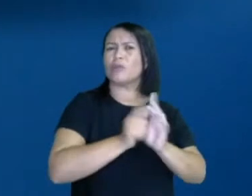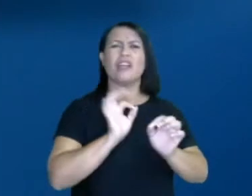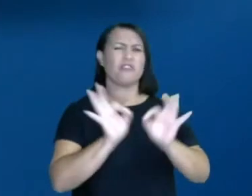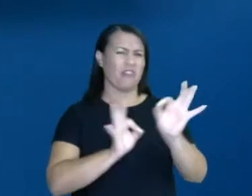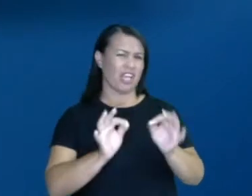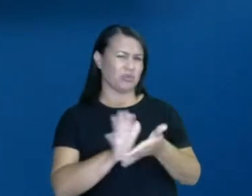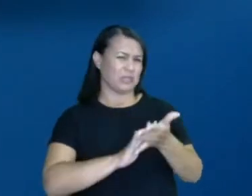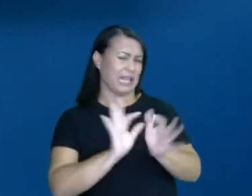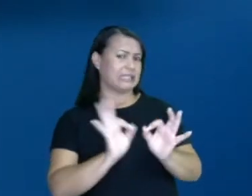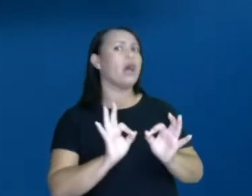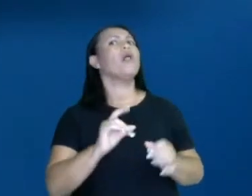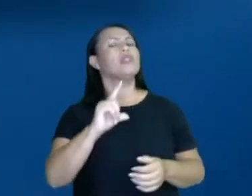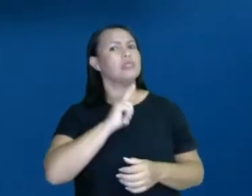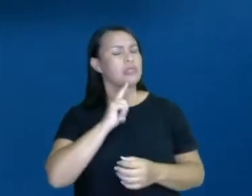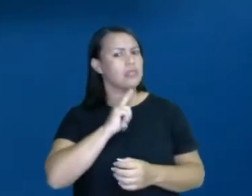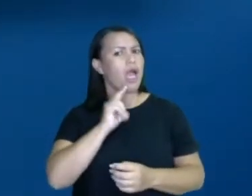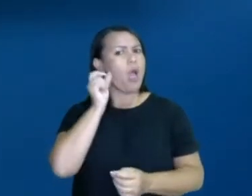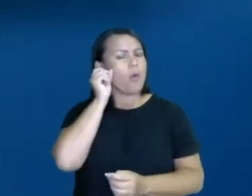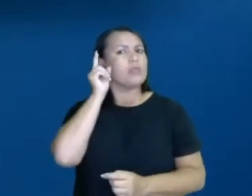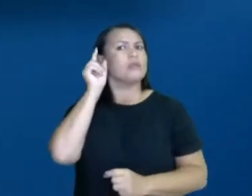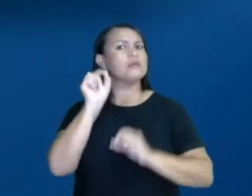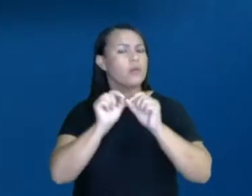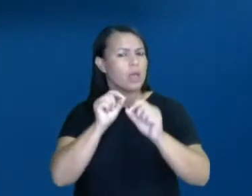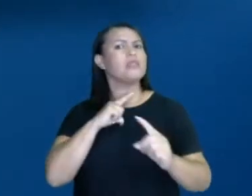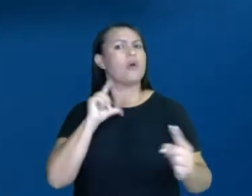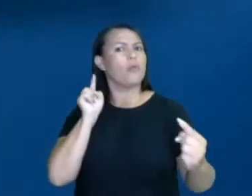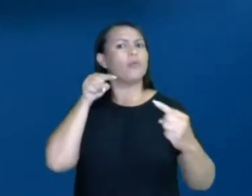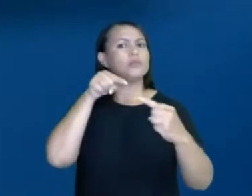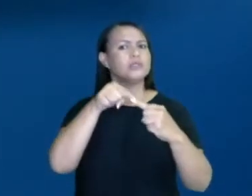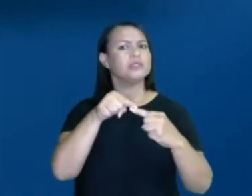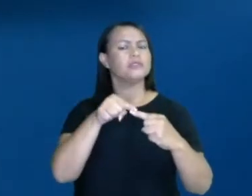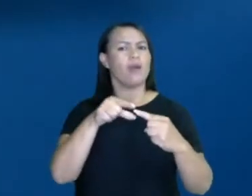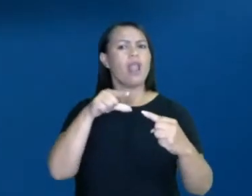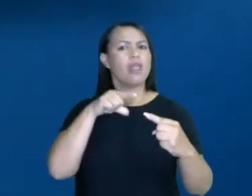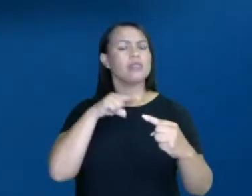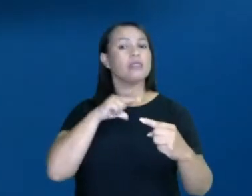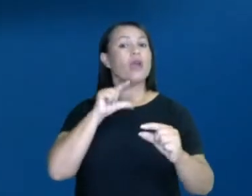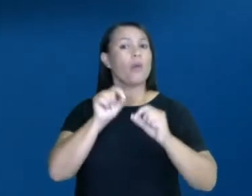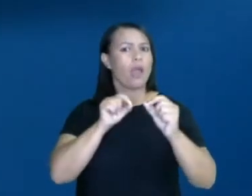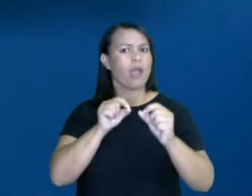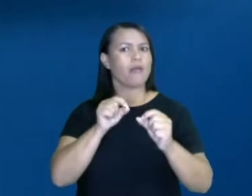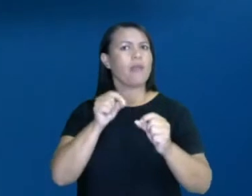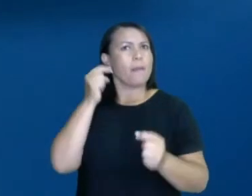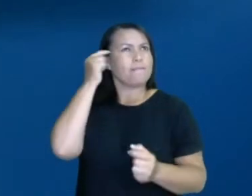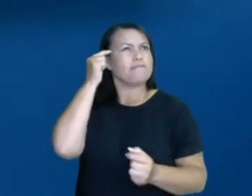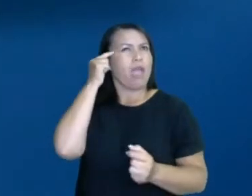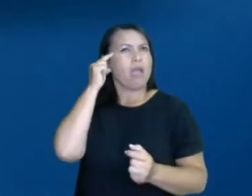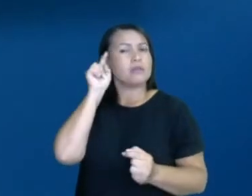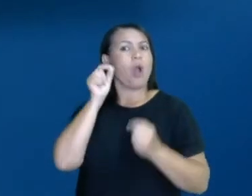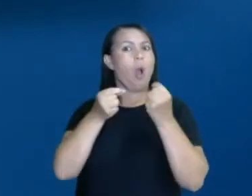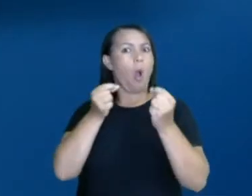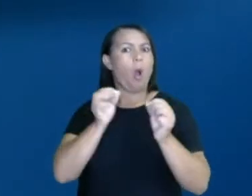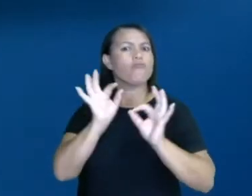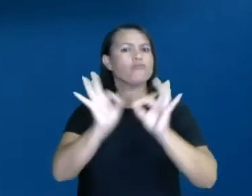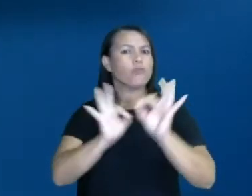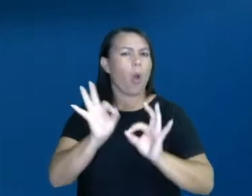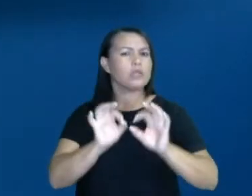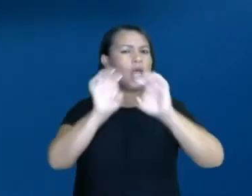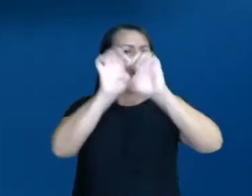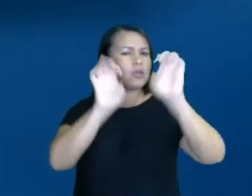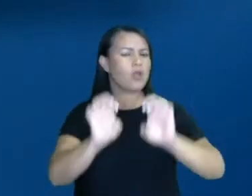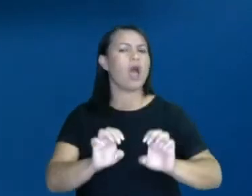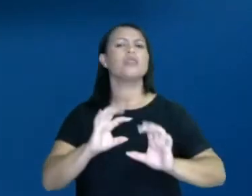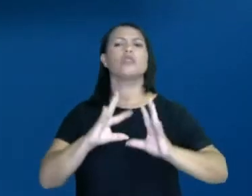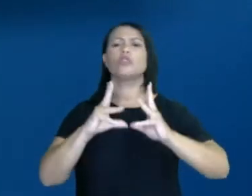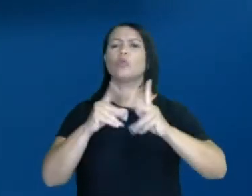nada, mas ele tem uma intencionalidade, ele tem um objetivo, ele tem uma intenção. Então, todo texto sempre